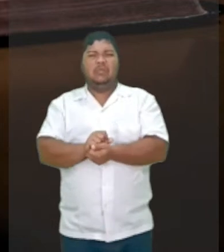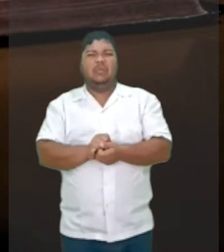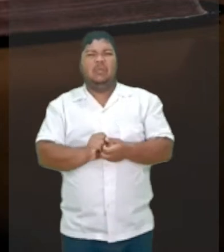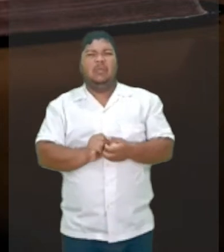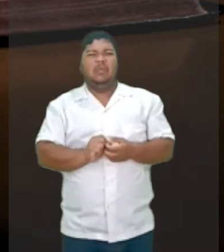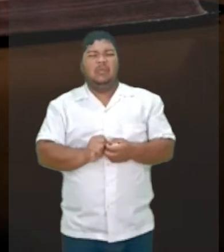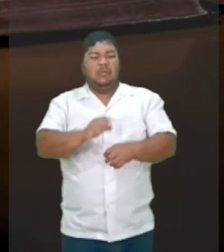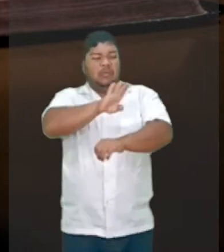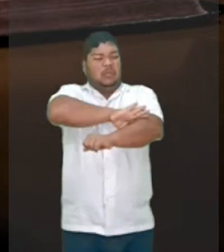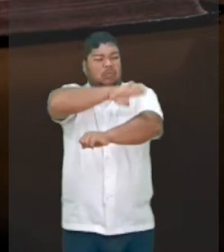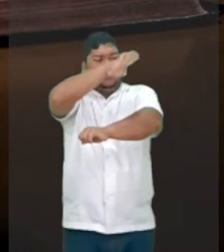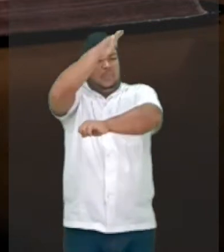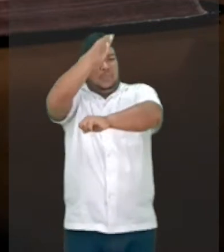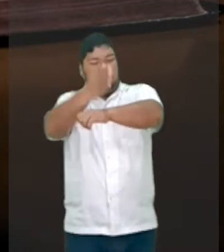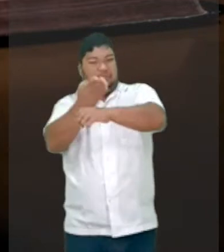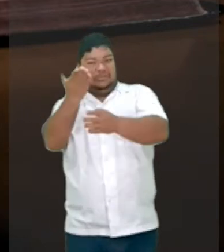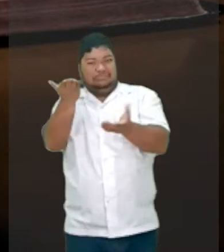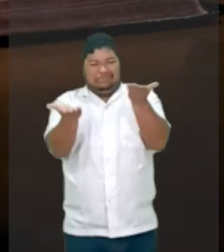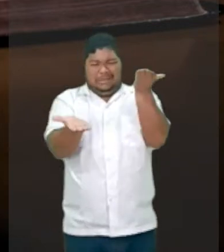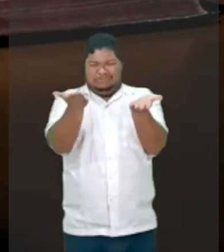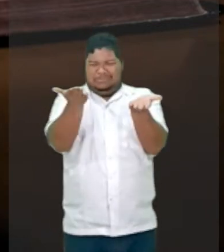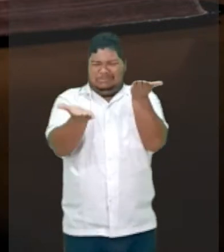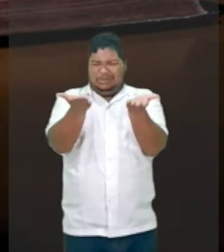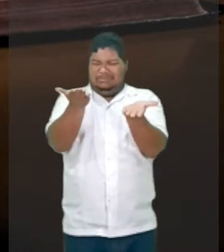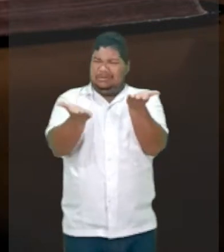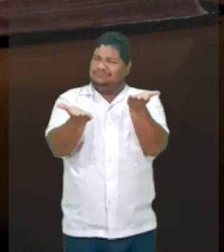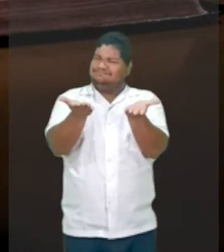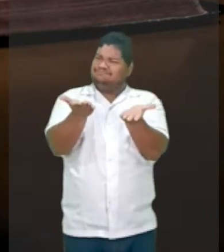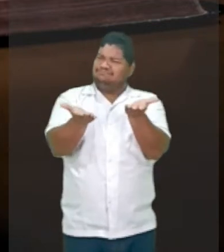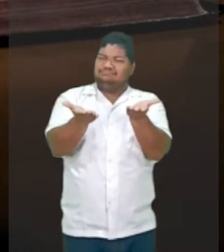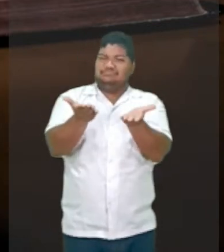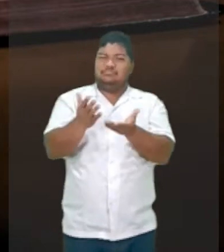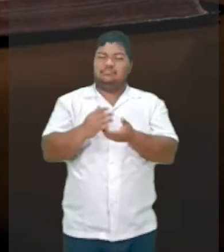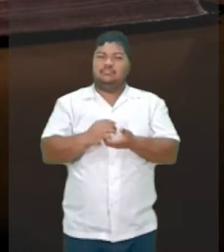na balança e as colinas dos seus pratos?